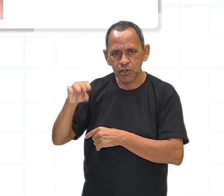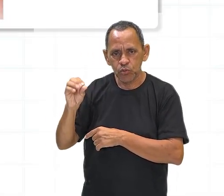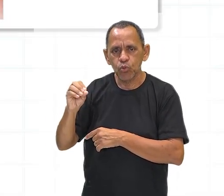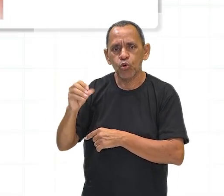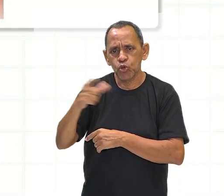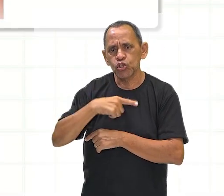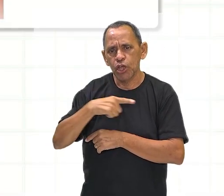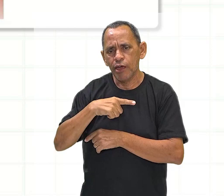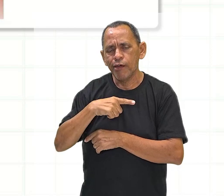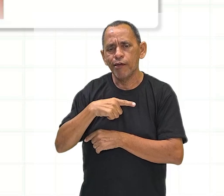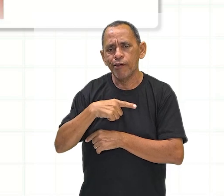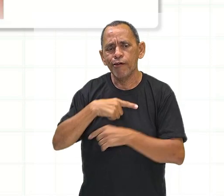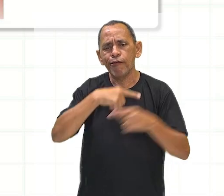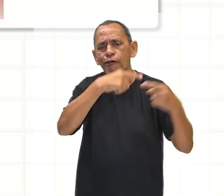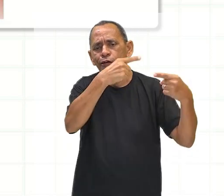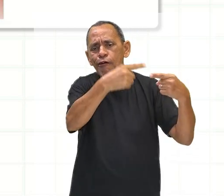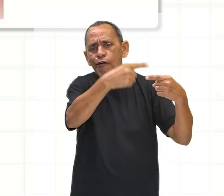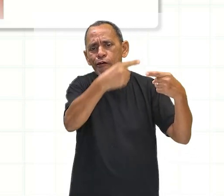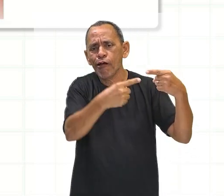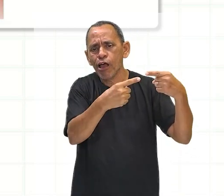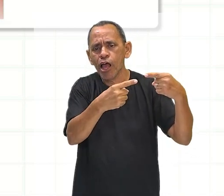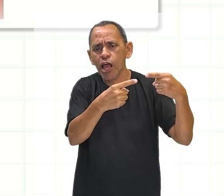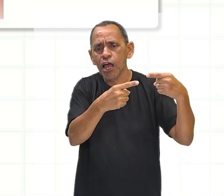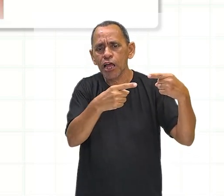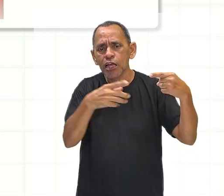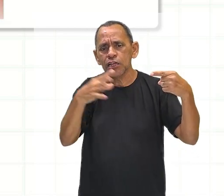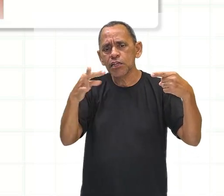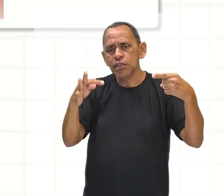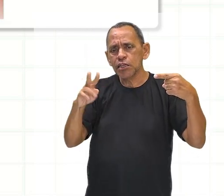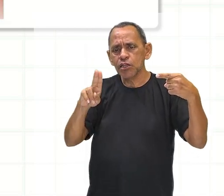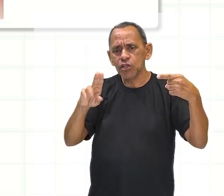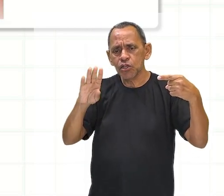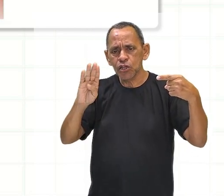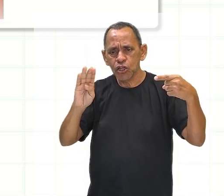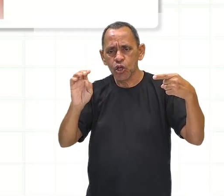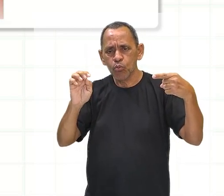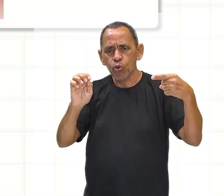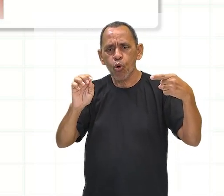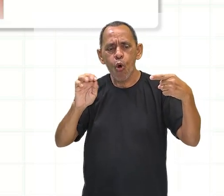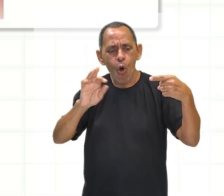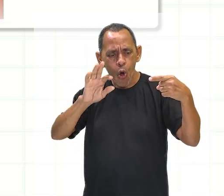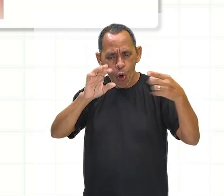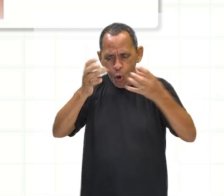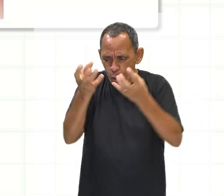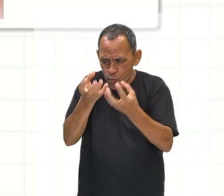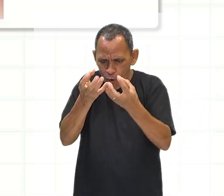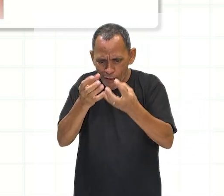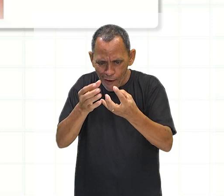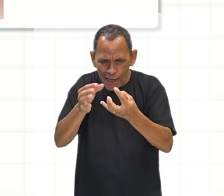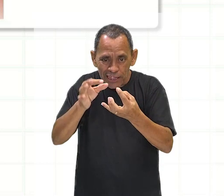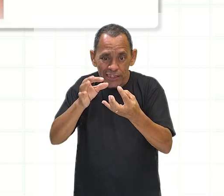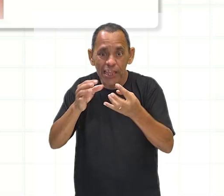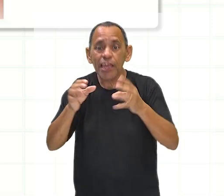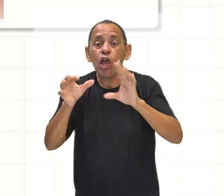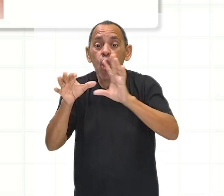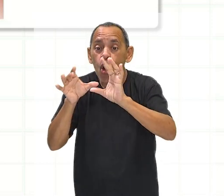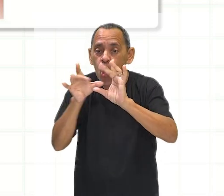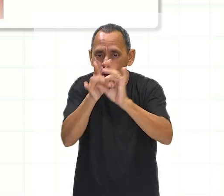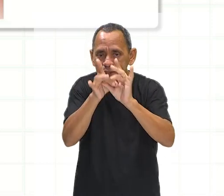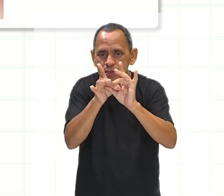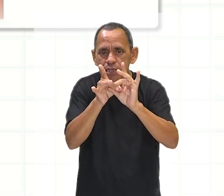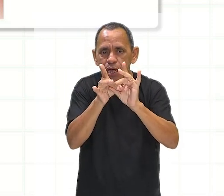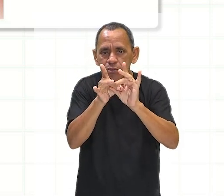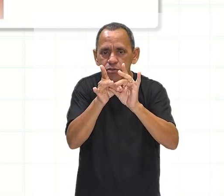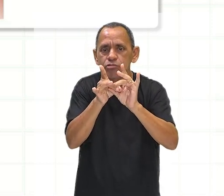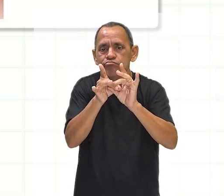agora o epidídimo, que é um tubo enovelado conectado aos testículos. Então a gente observa